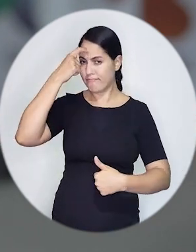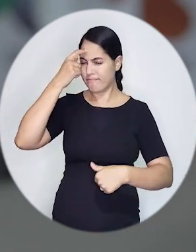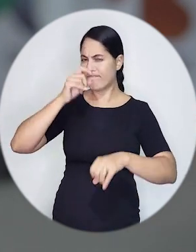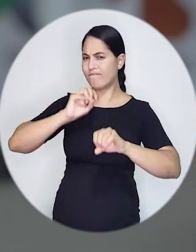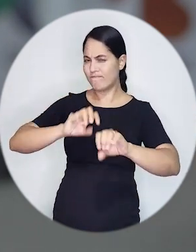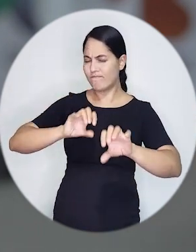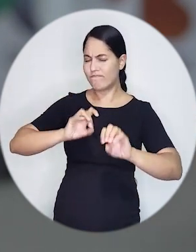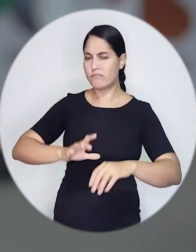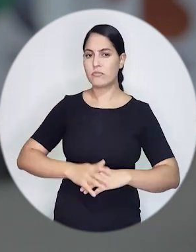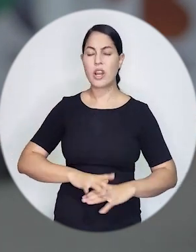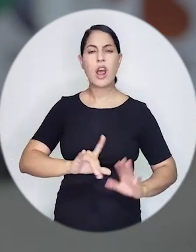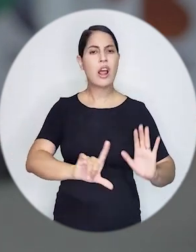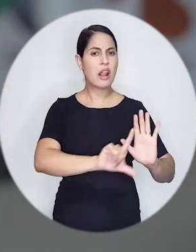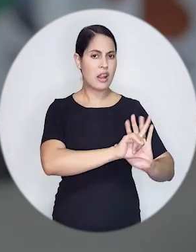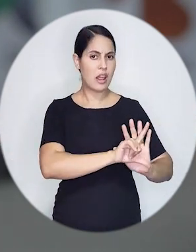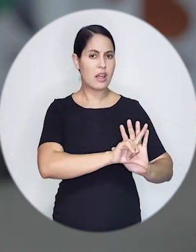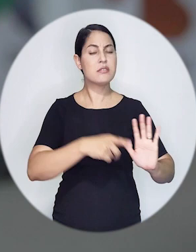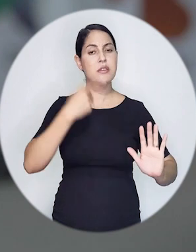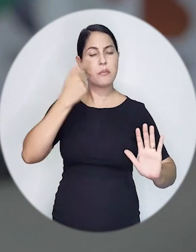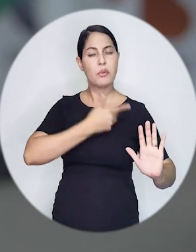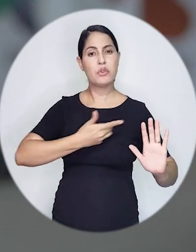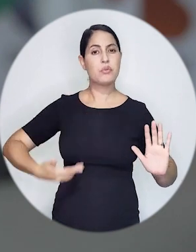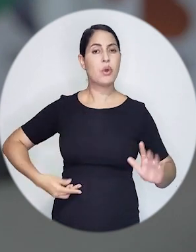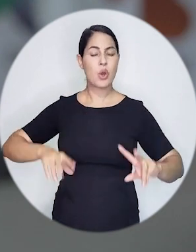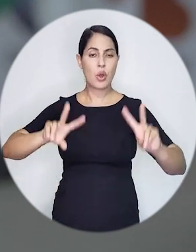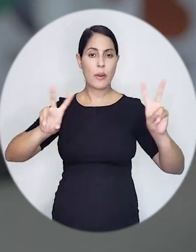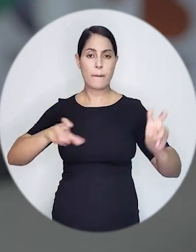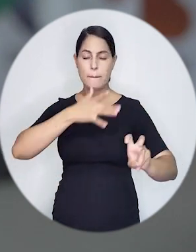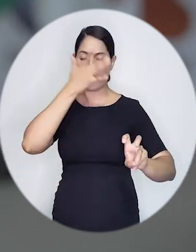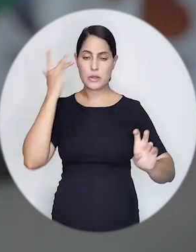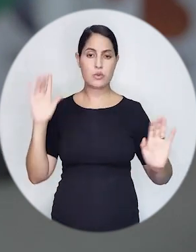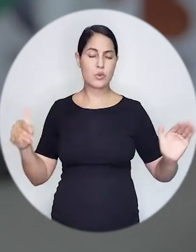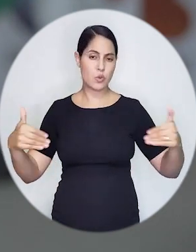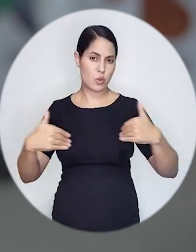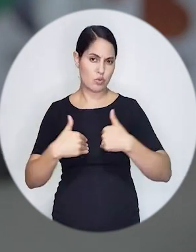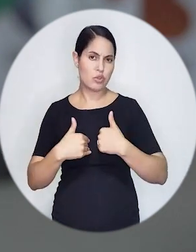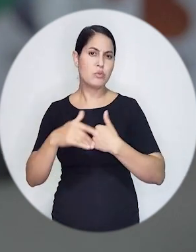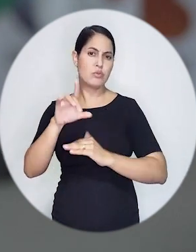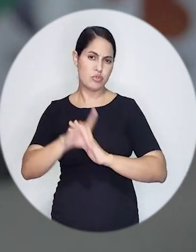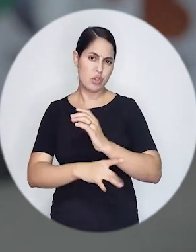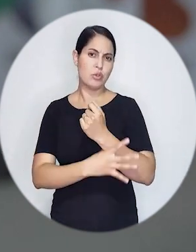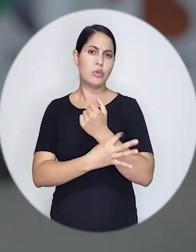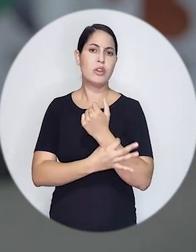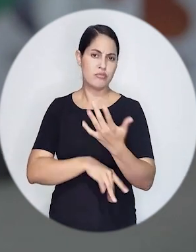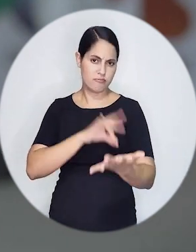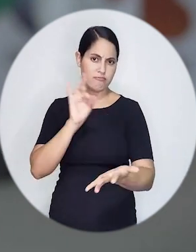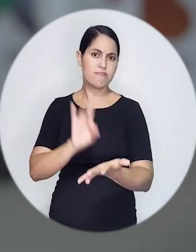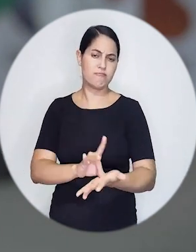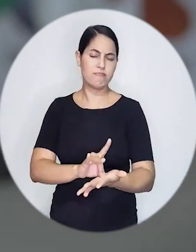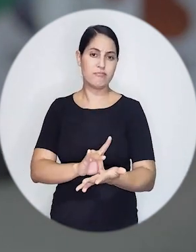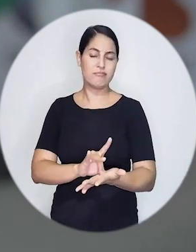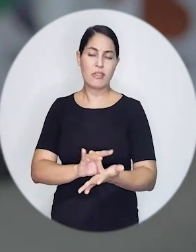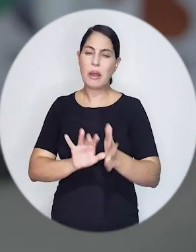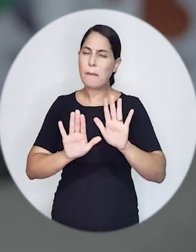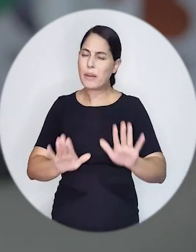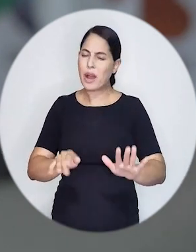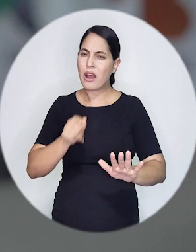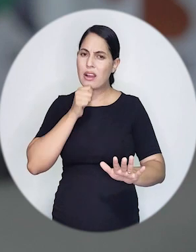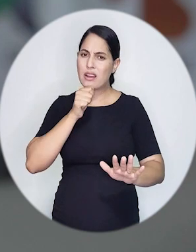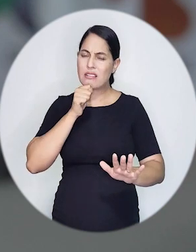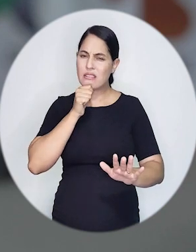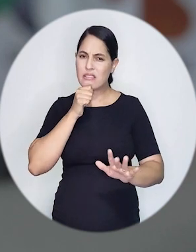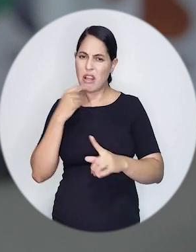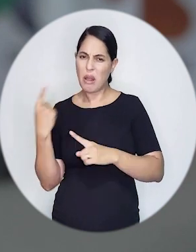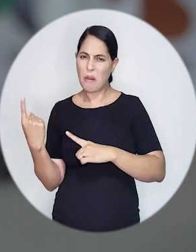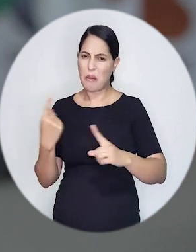o Autismo. Mas mesmo diante de leis e políticas públicas que garantem os direitos às pessoas com autismo, ainda há